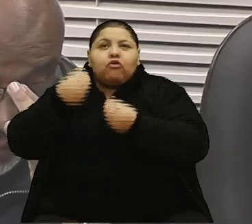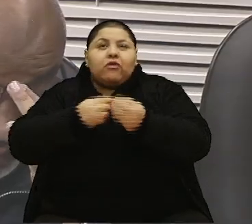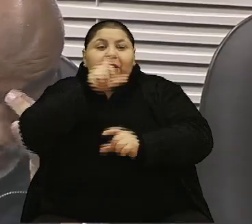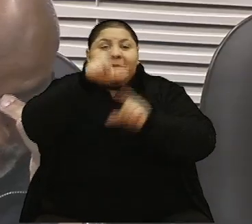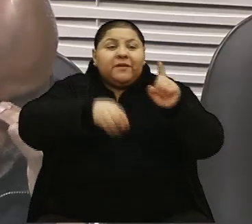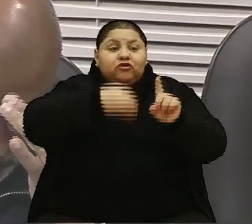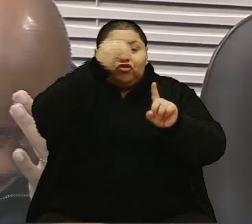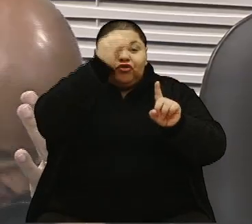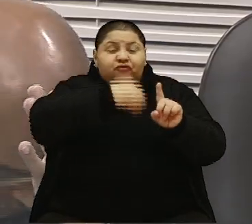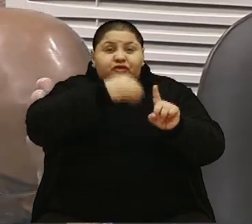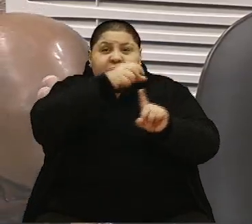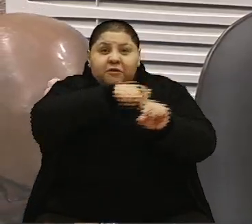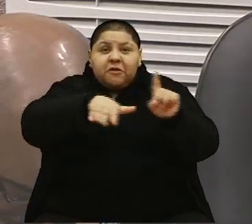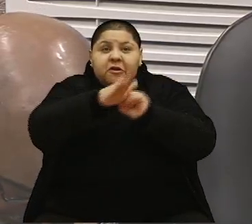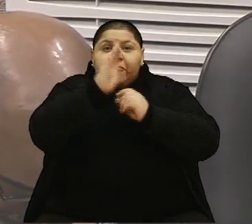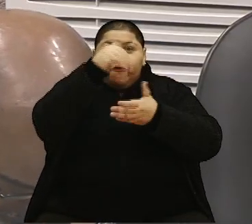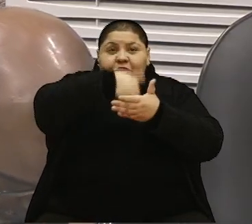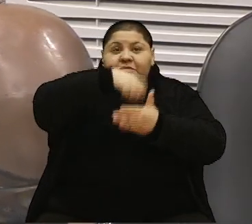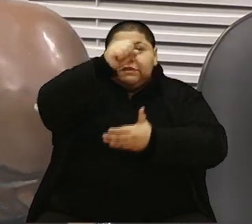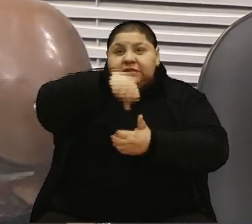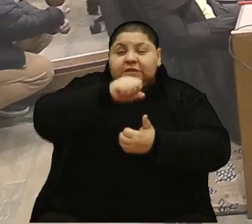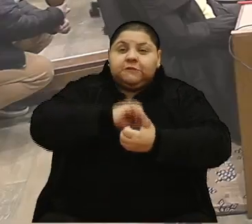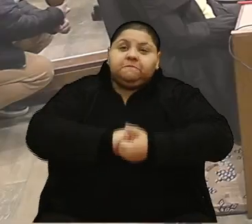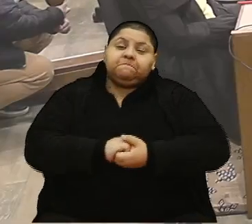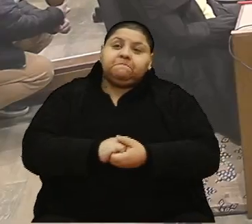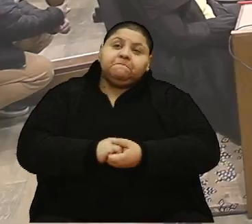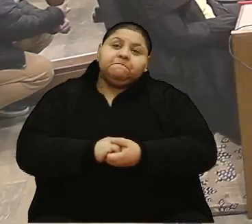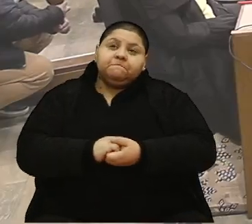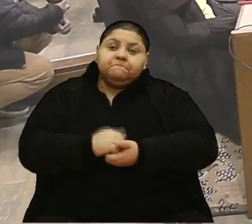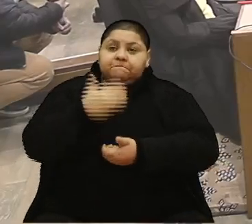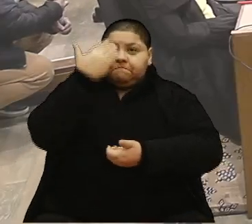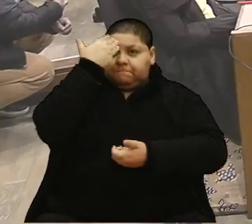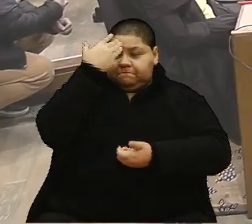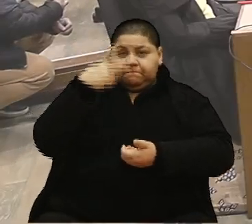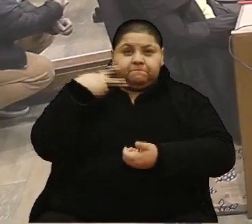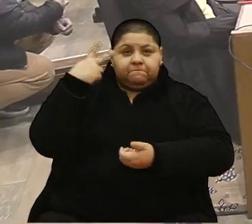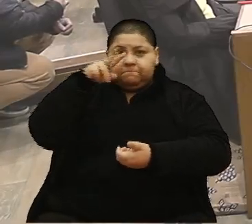social. E voto favorável. Obrigado, vereador Juliano Valim.